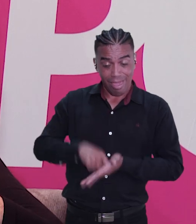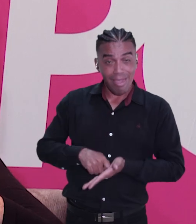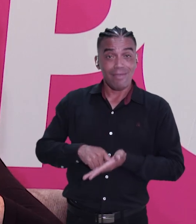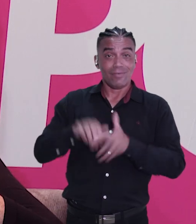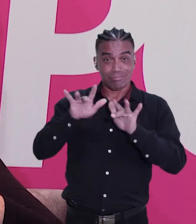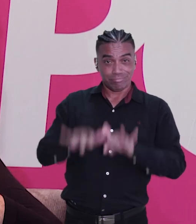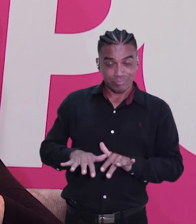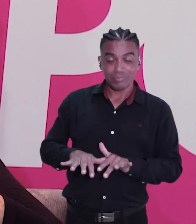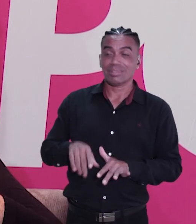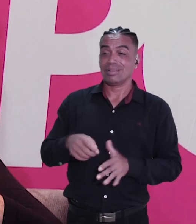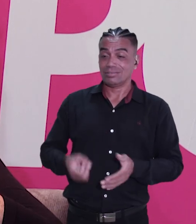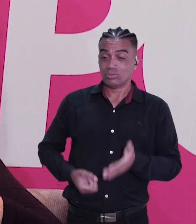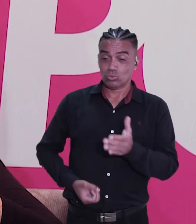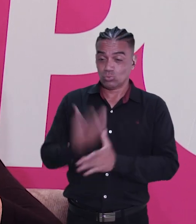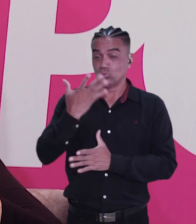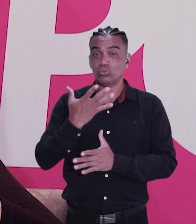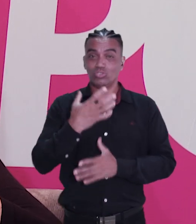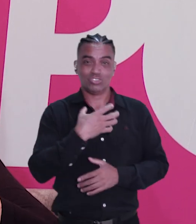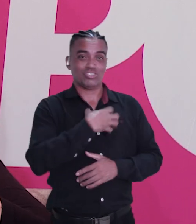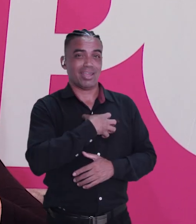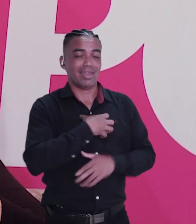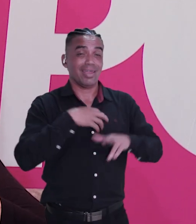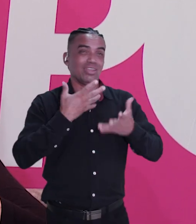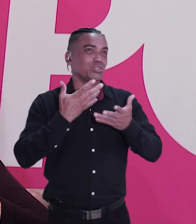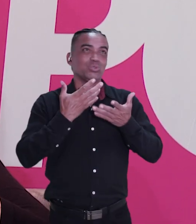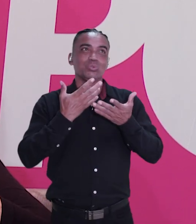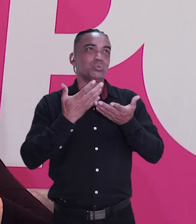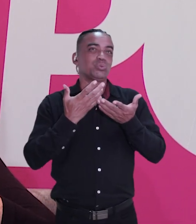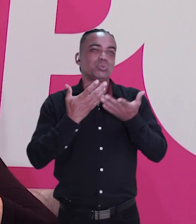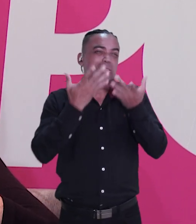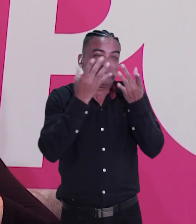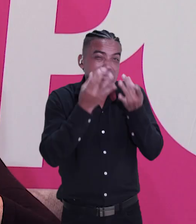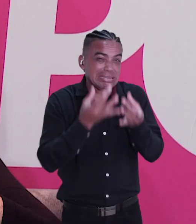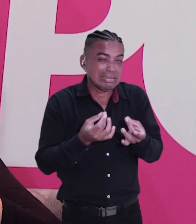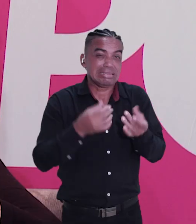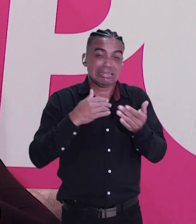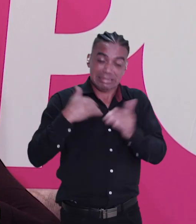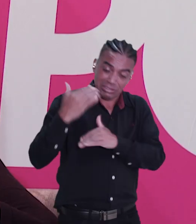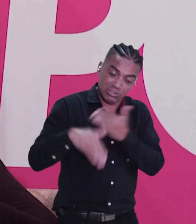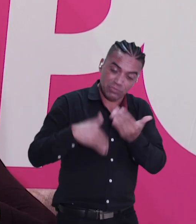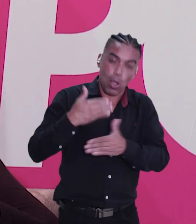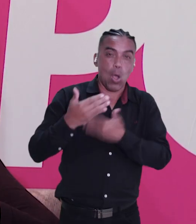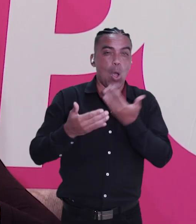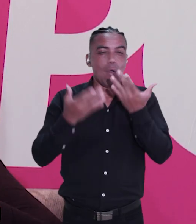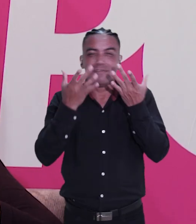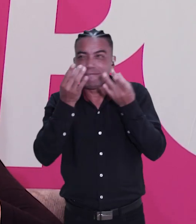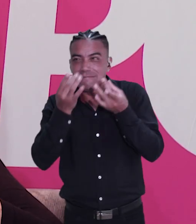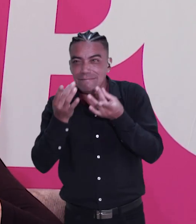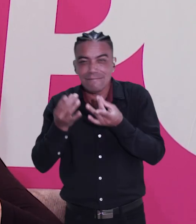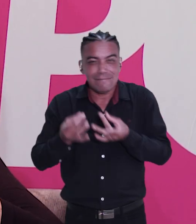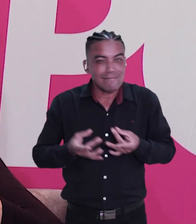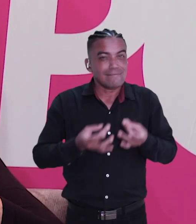a gente escreve, eles nascem de uma maneira peculiar, se desenvolvem de uma maneira